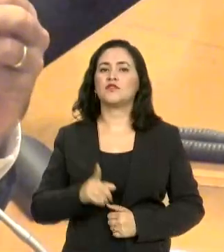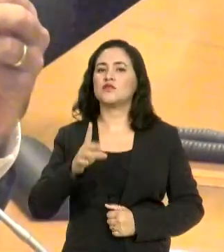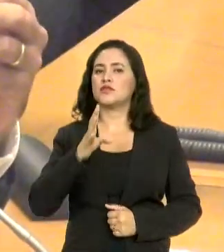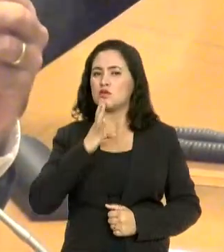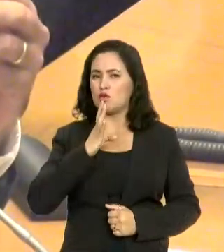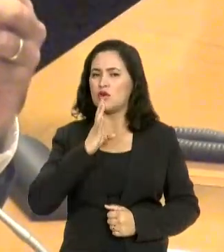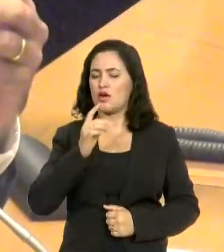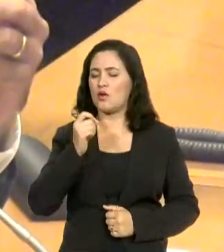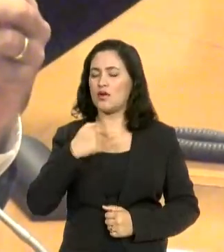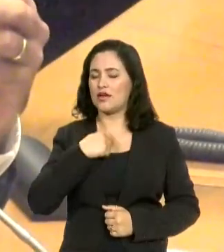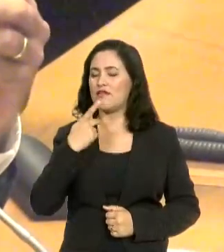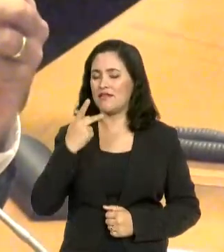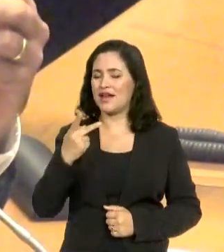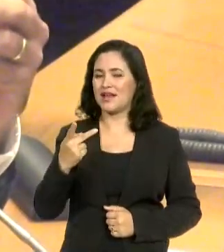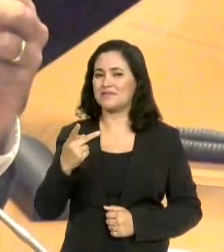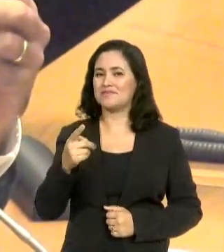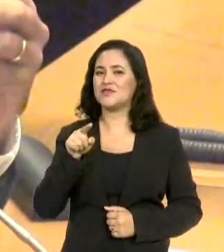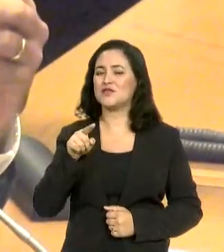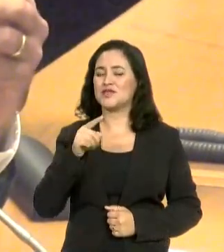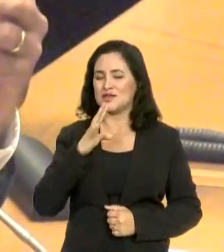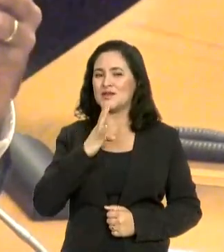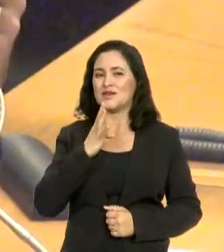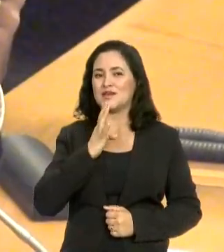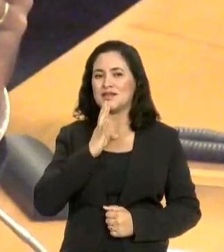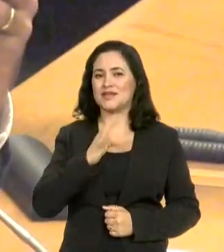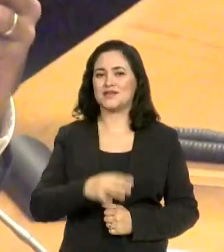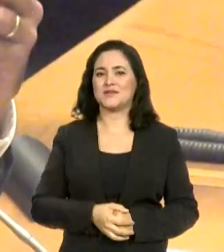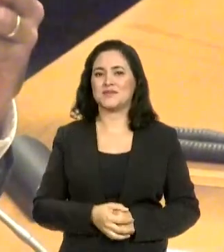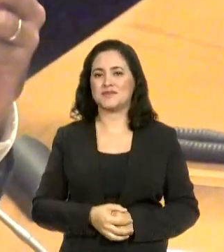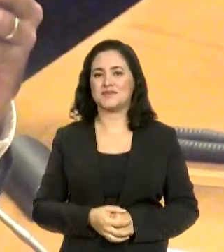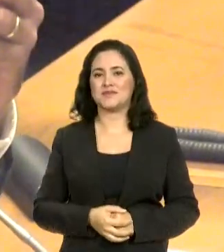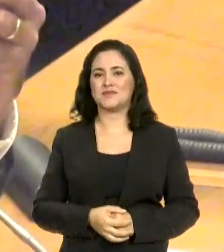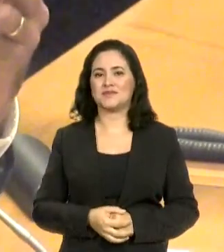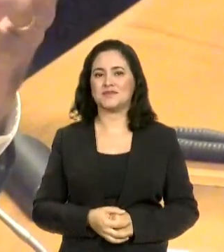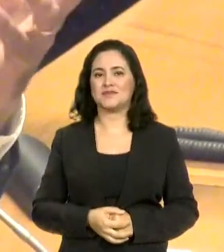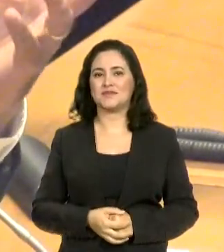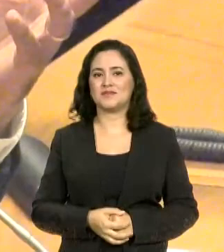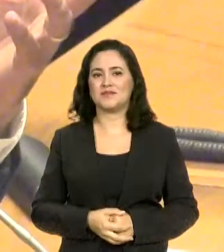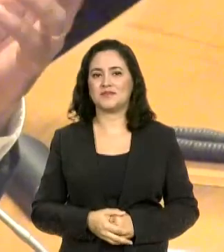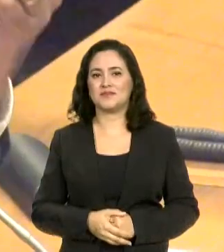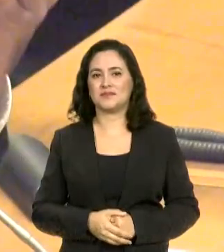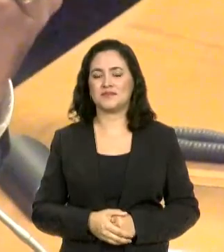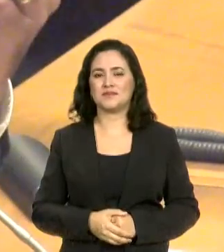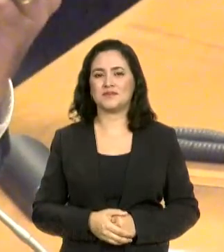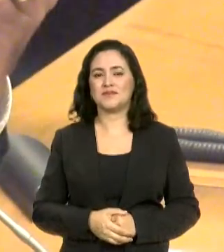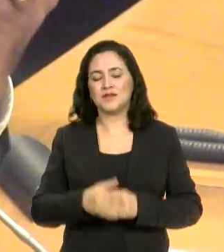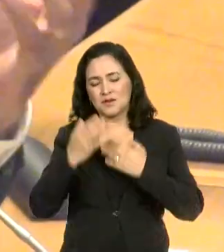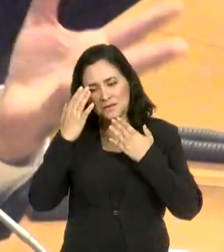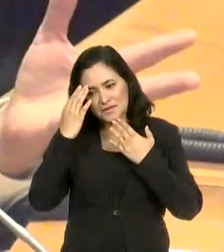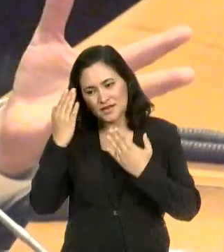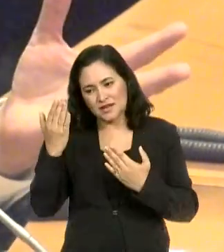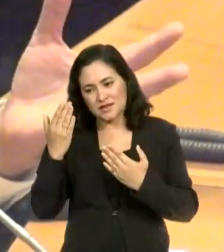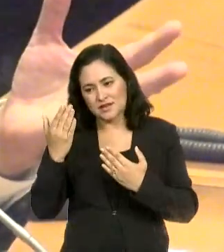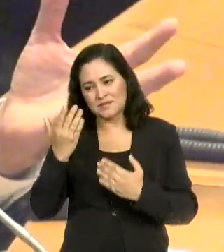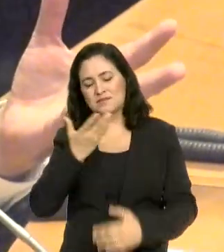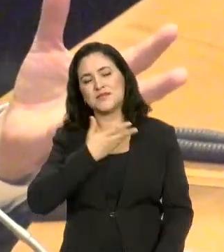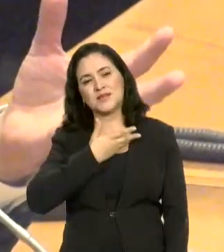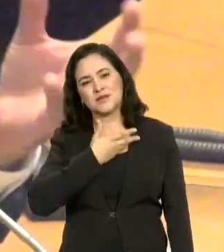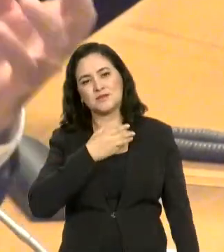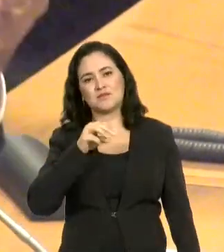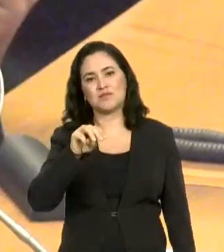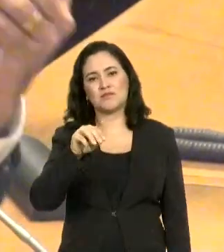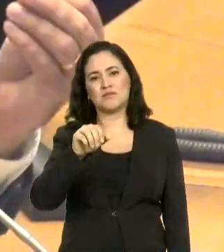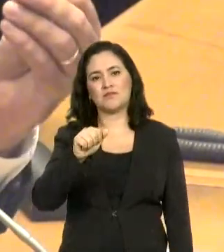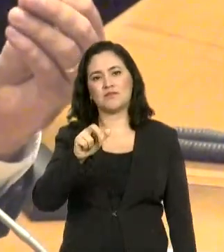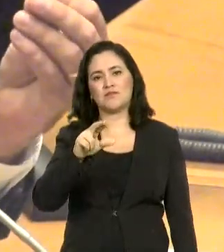falando. Vossa Excelência sabe do que eu estou falando. E a minha gratidão a meu amigo Marcão.